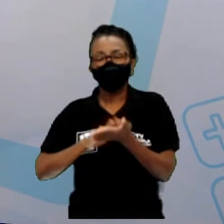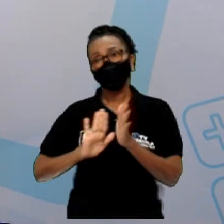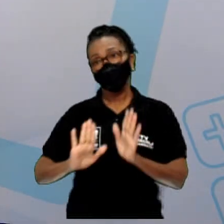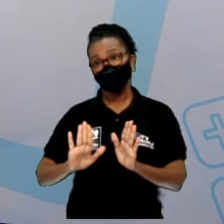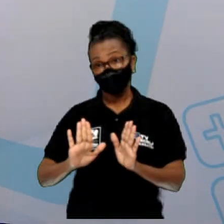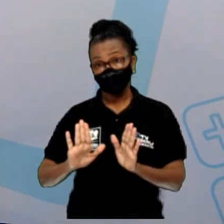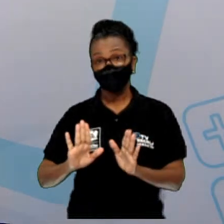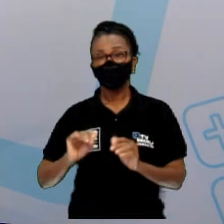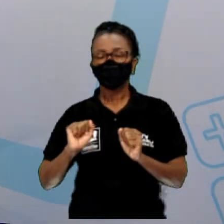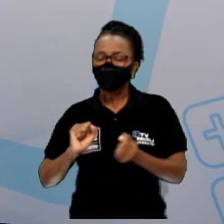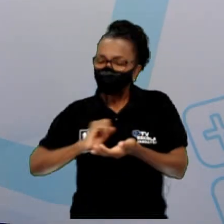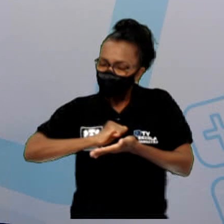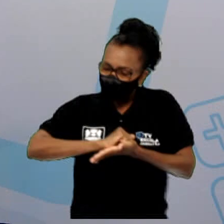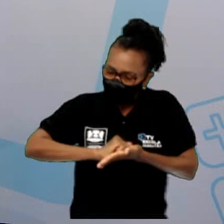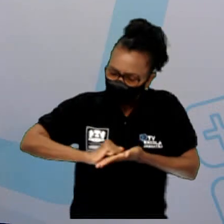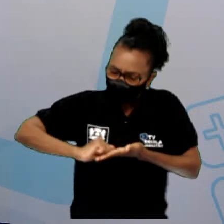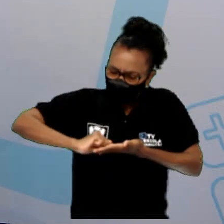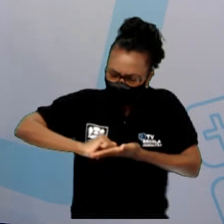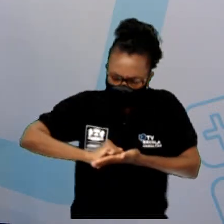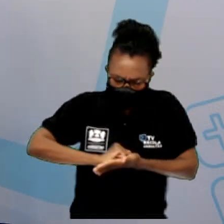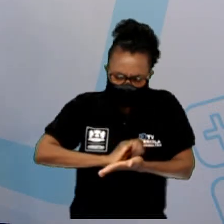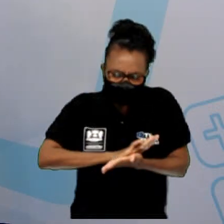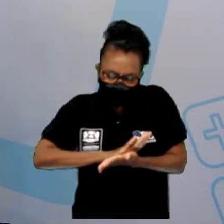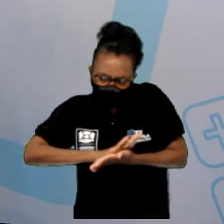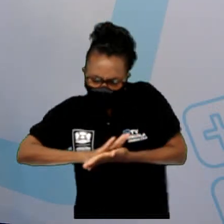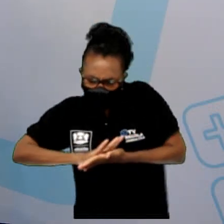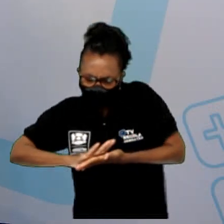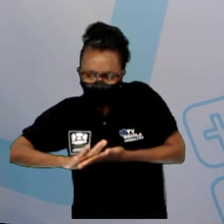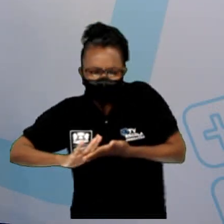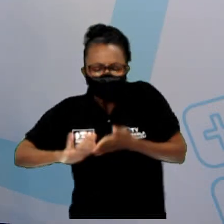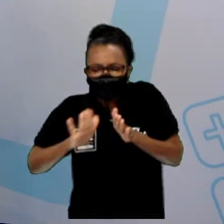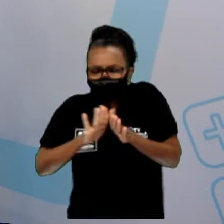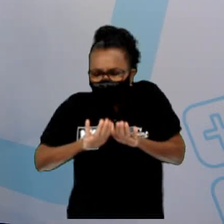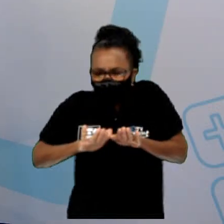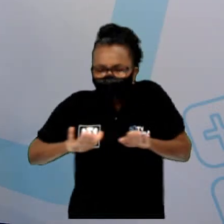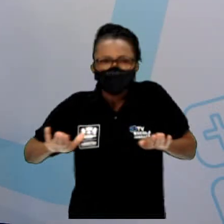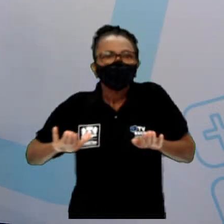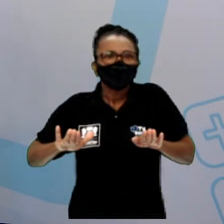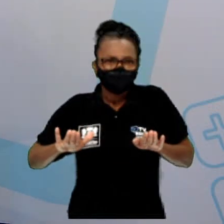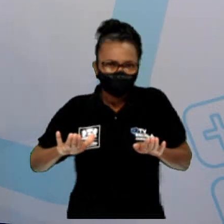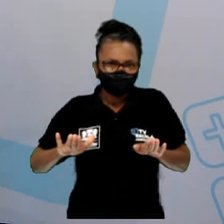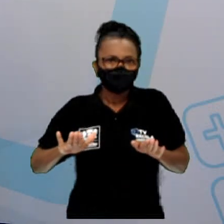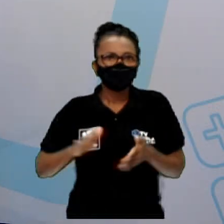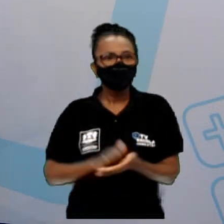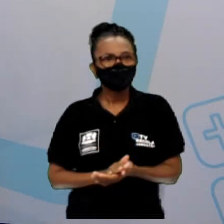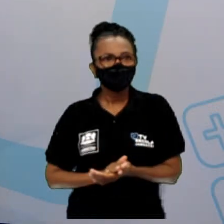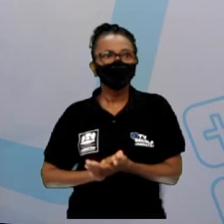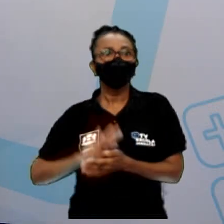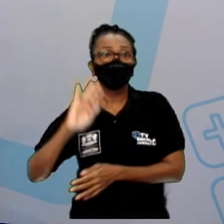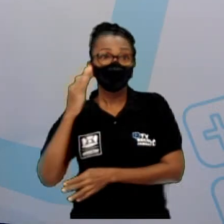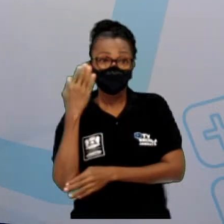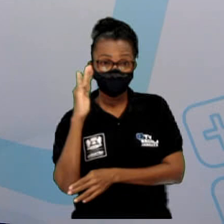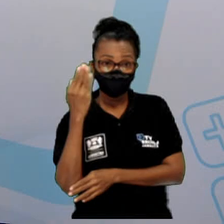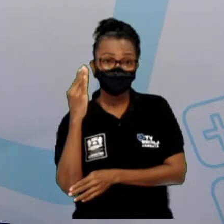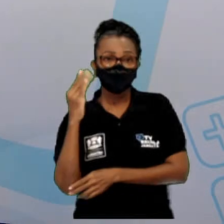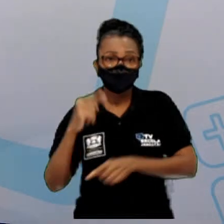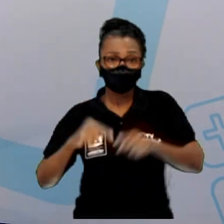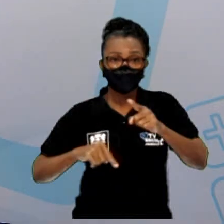for polida, se ela for bem trabalhada, ela fica lisa, não é? A madeira é um